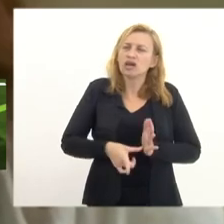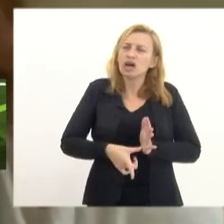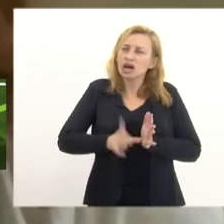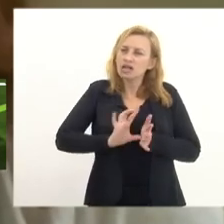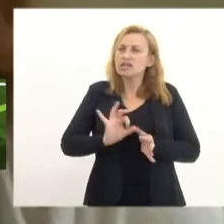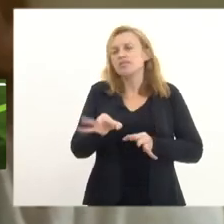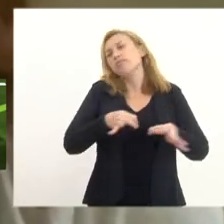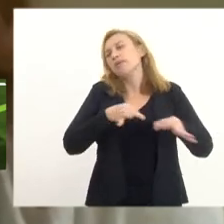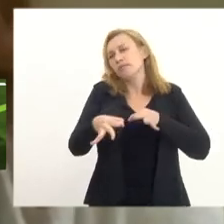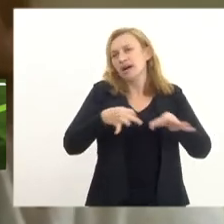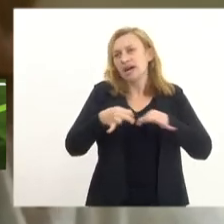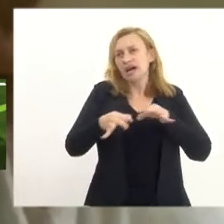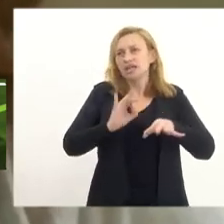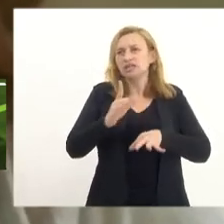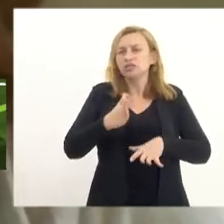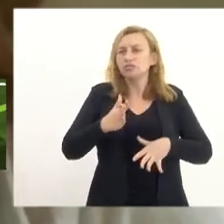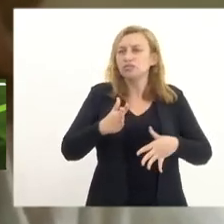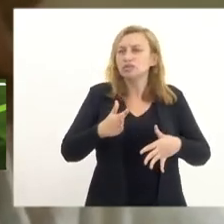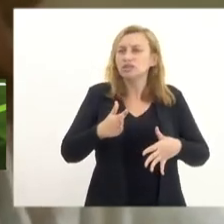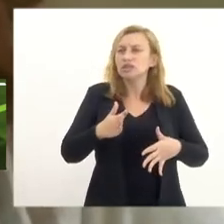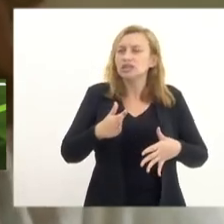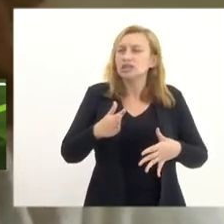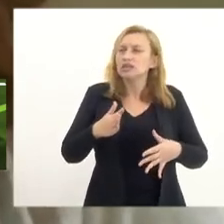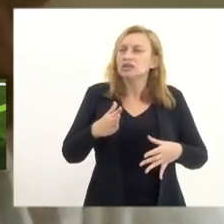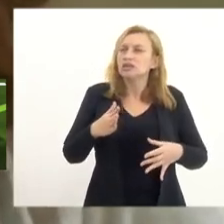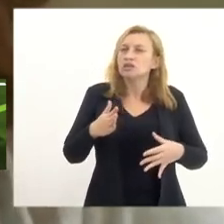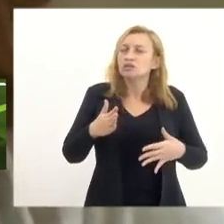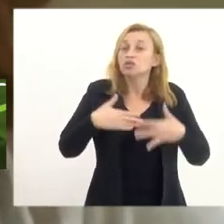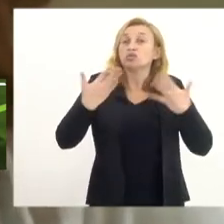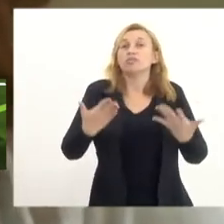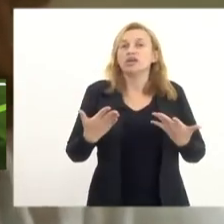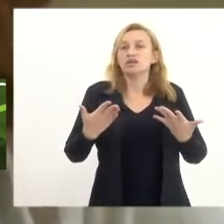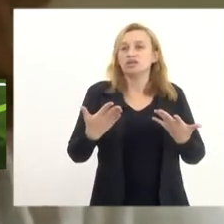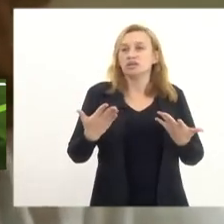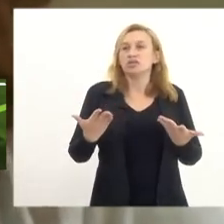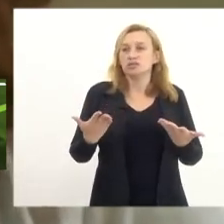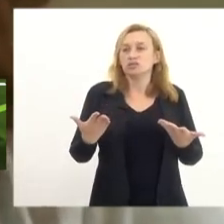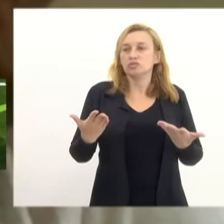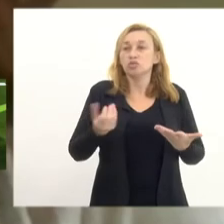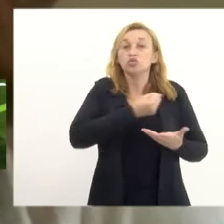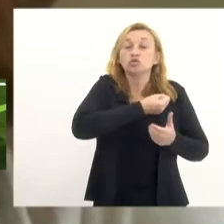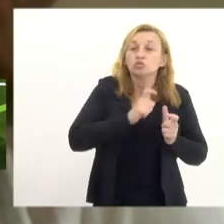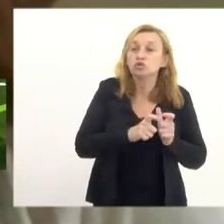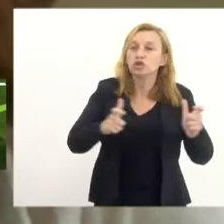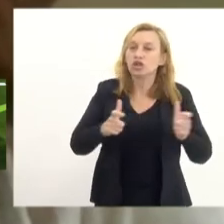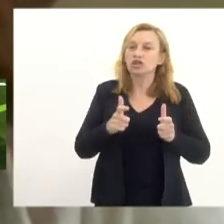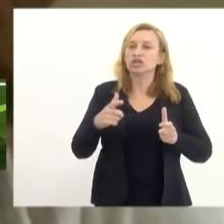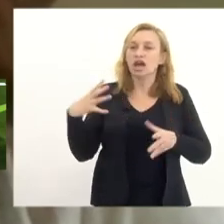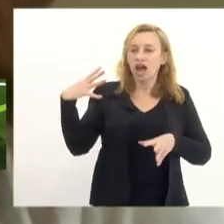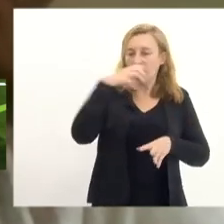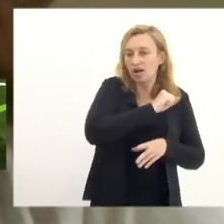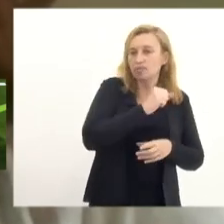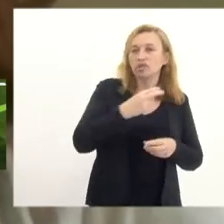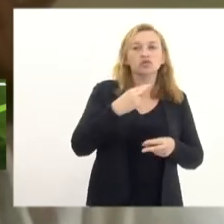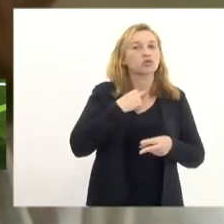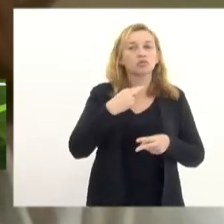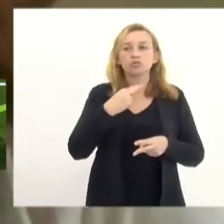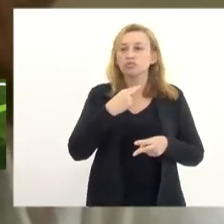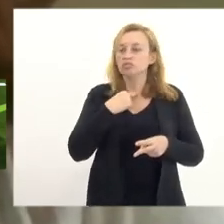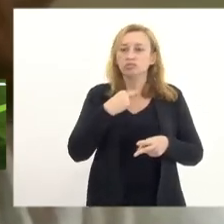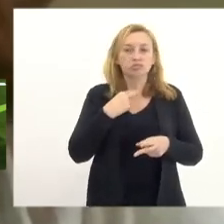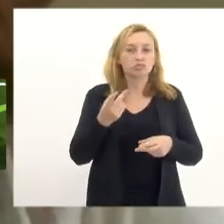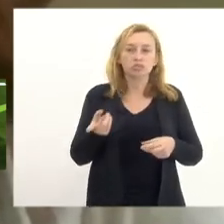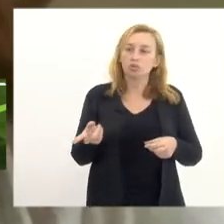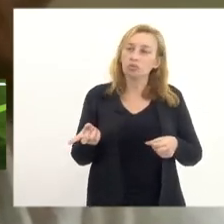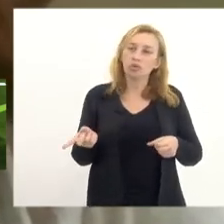preparar e não serem, vamos dizer assim, surpreendidos com uma demanda emergencial que eles não podem